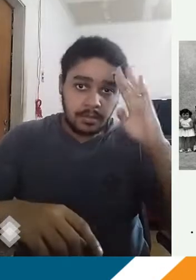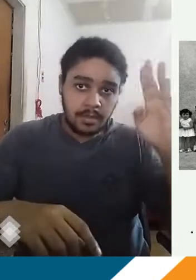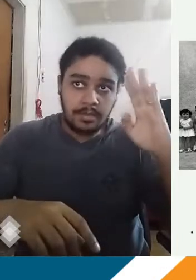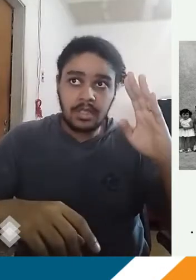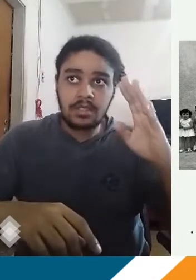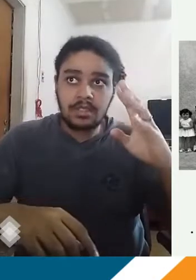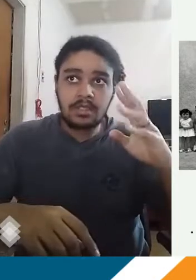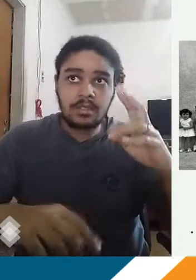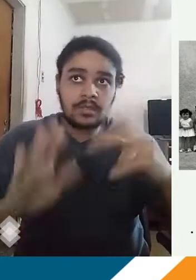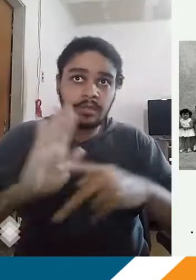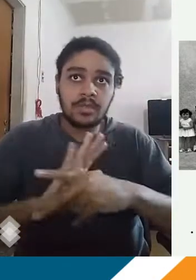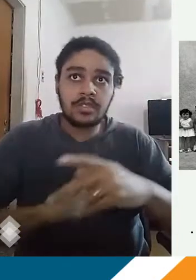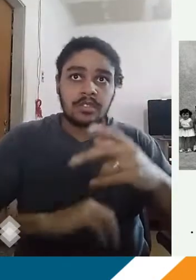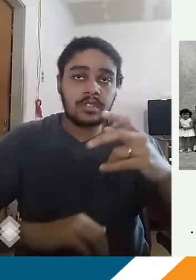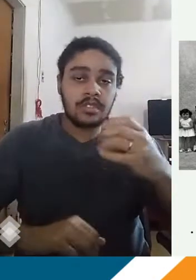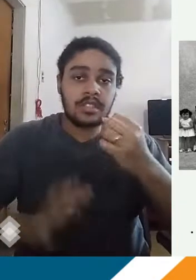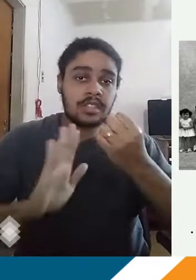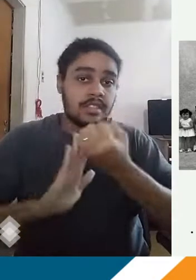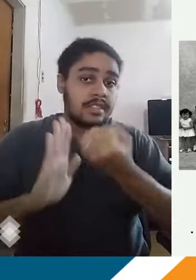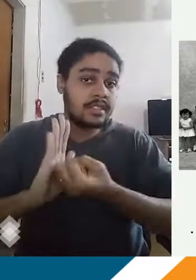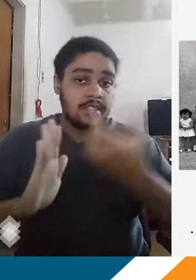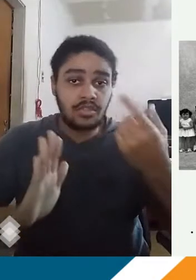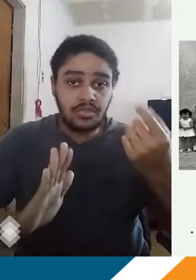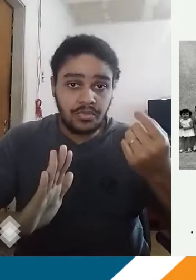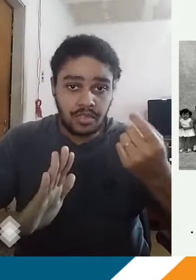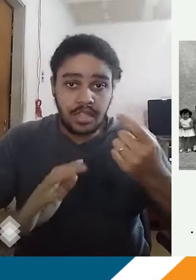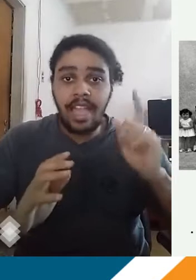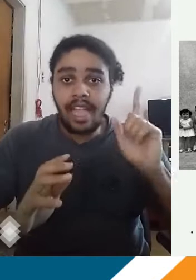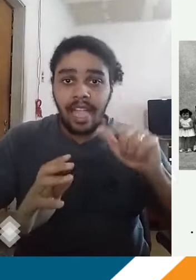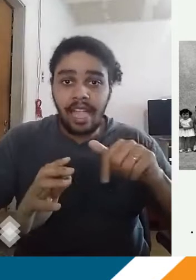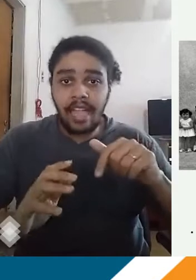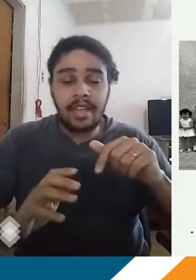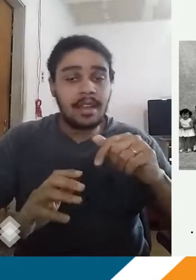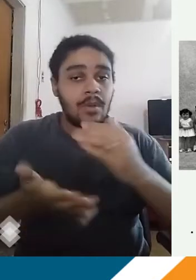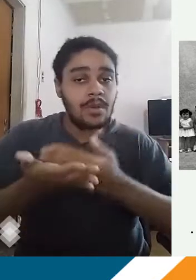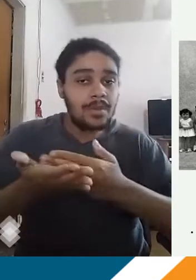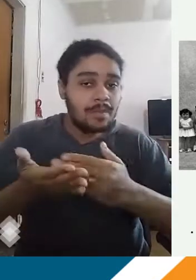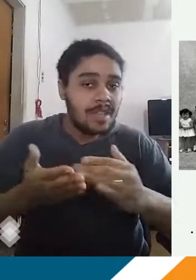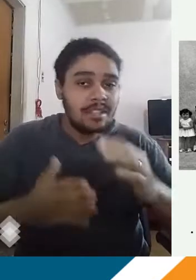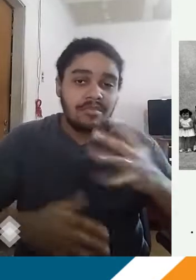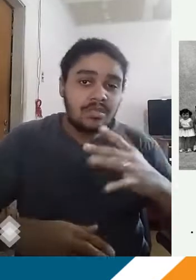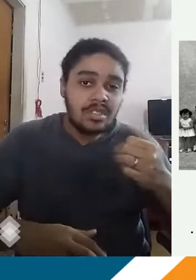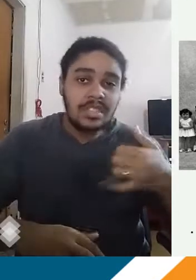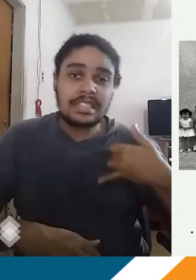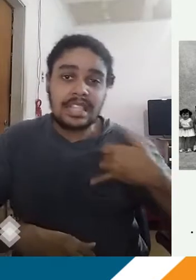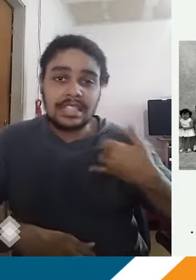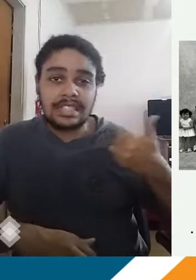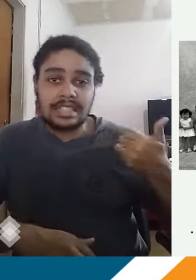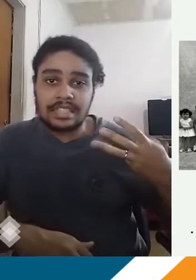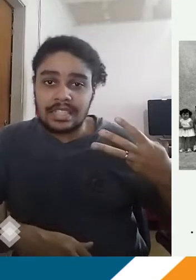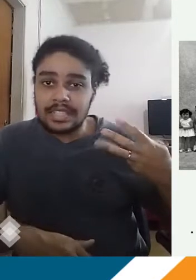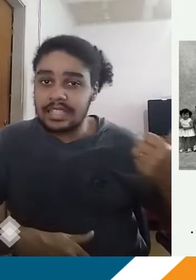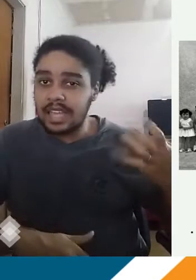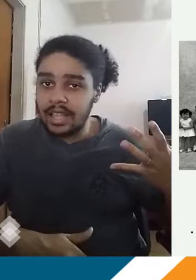exemplo, as principais particularidades das famílias do século XX era que casamentos e uniões livres eram feitos em idade precoce, com